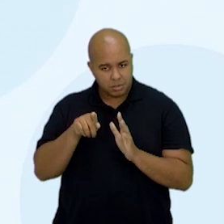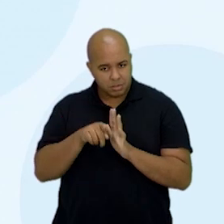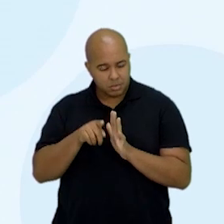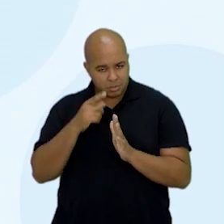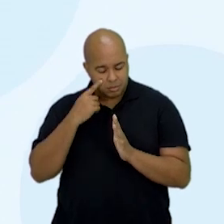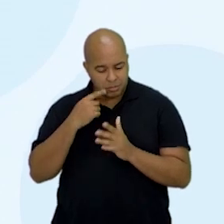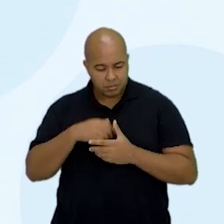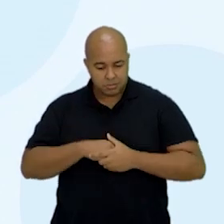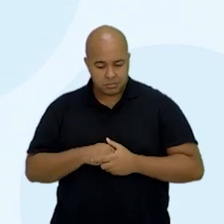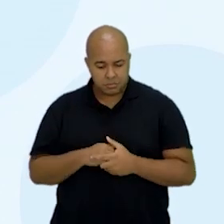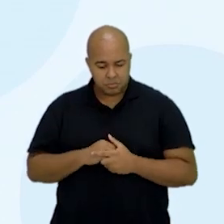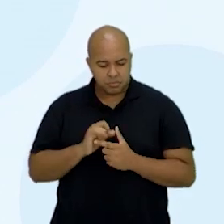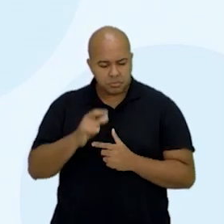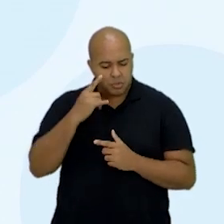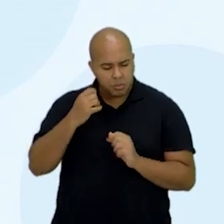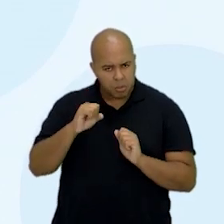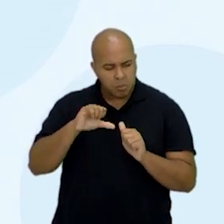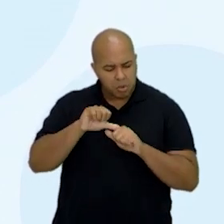vamos lá